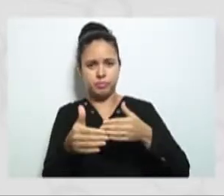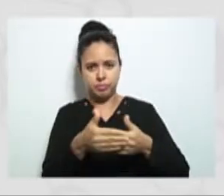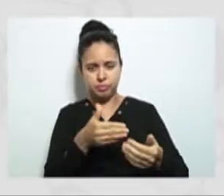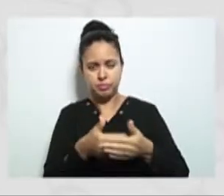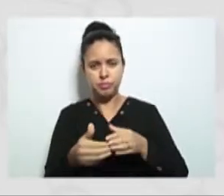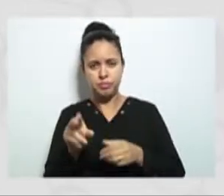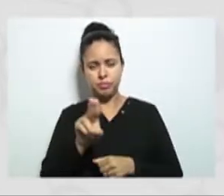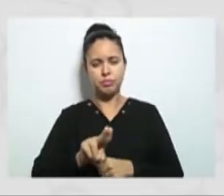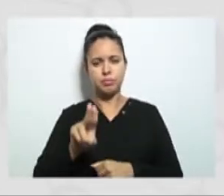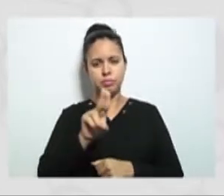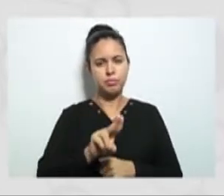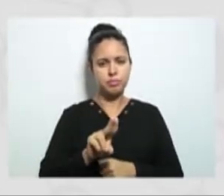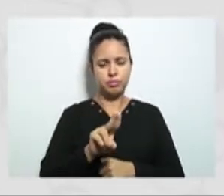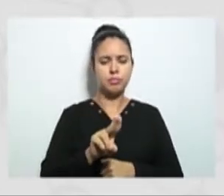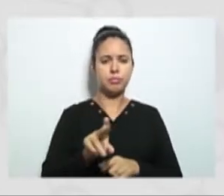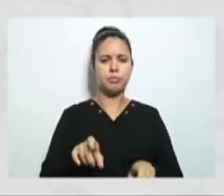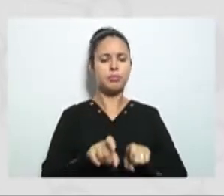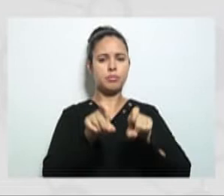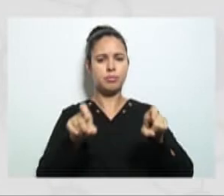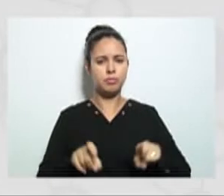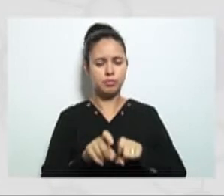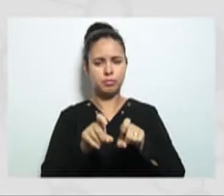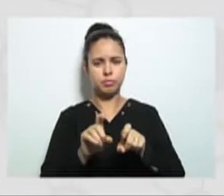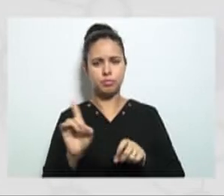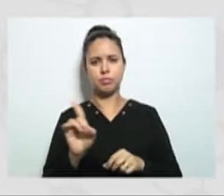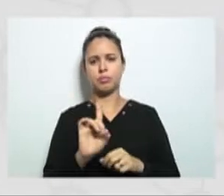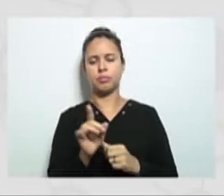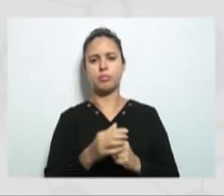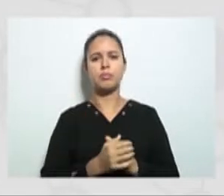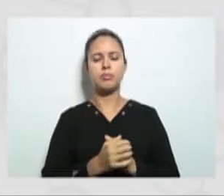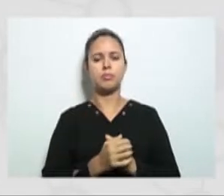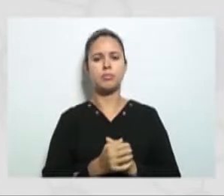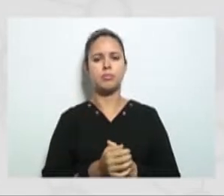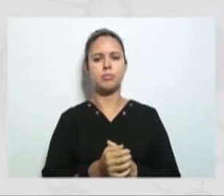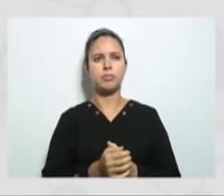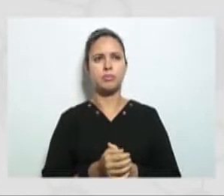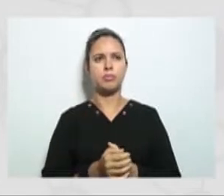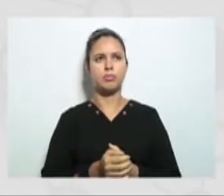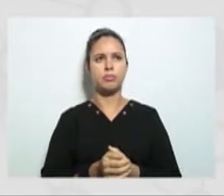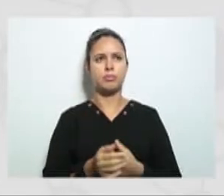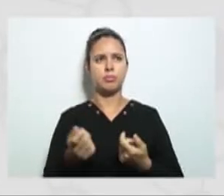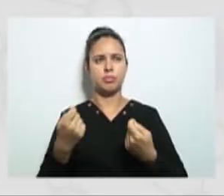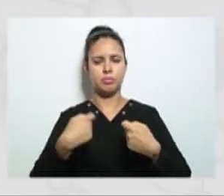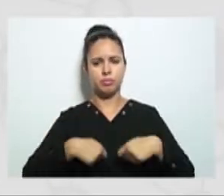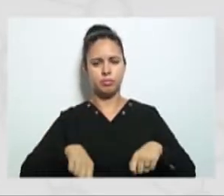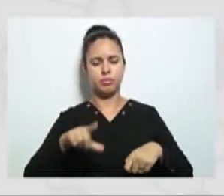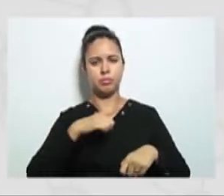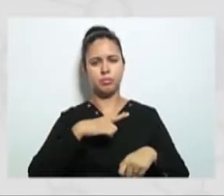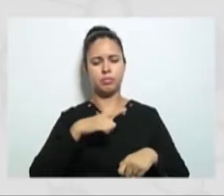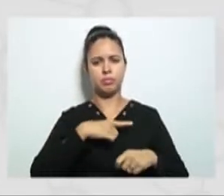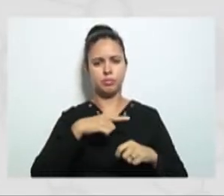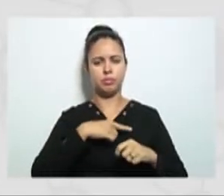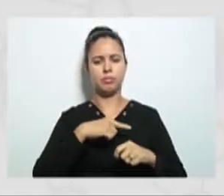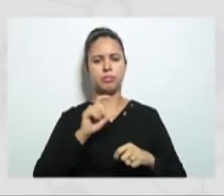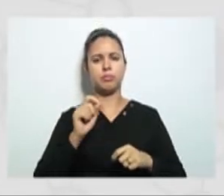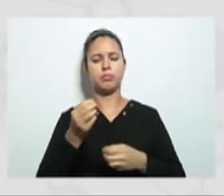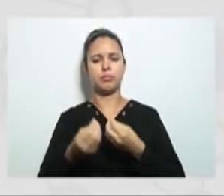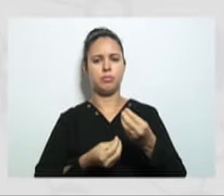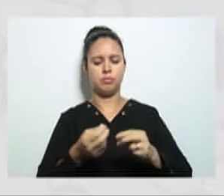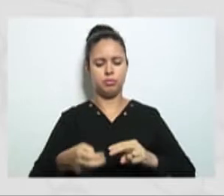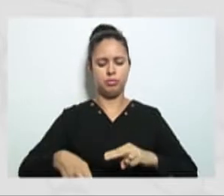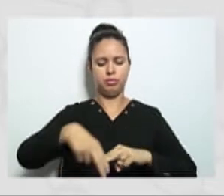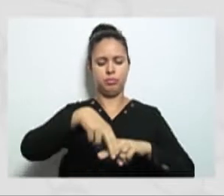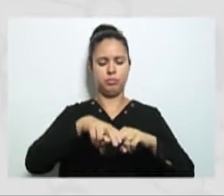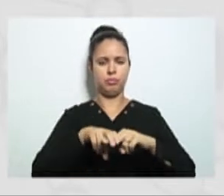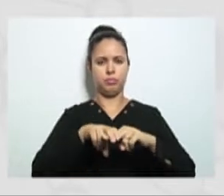utilizando para poder utilizar o meu computador, tá? Então o que ela tem que ter, ó? Altura ajustável, tá, gente? Ou seja, eu